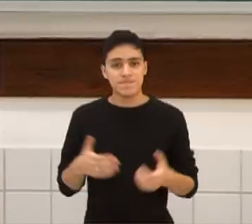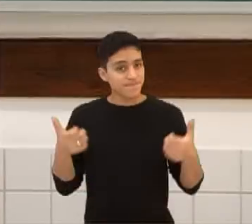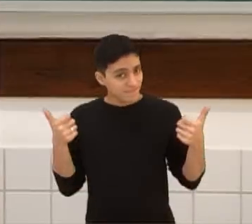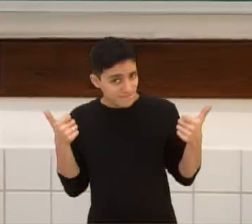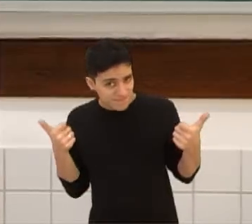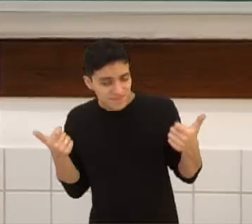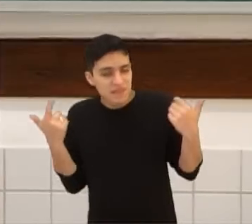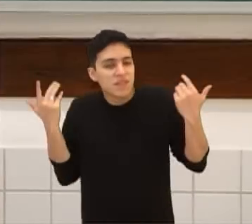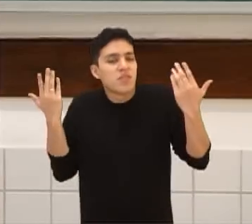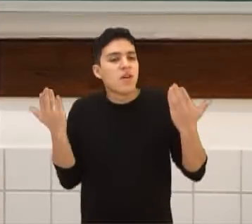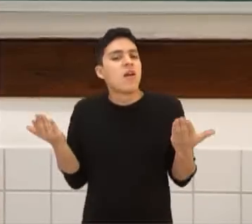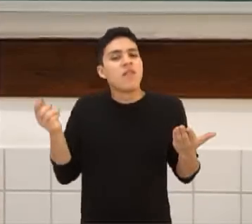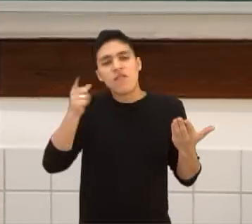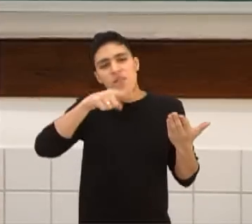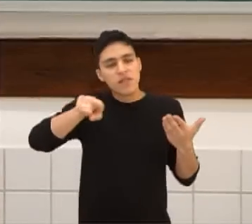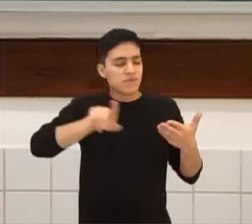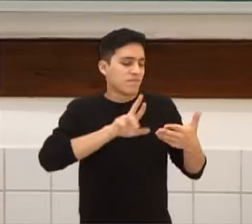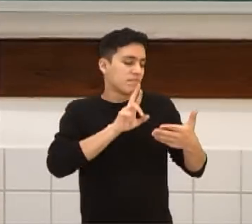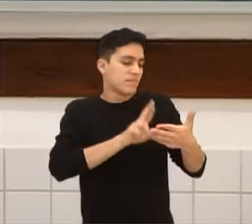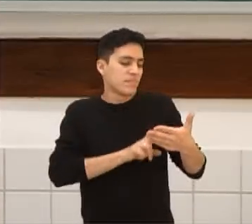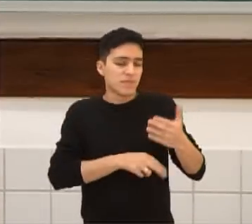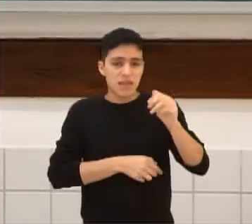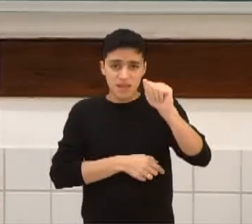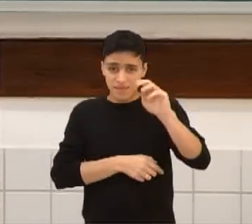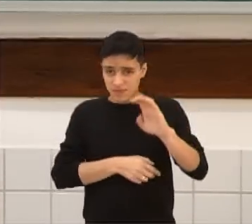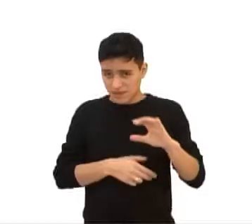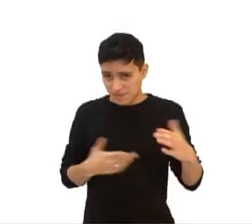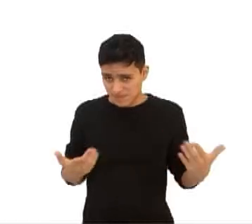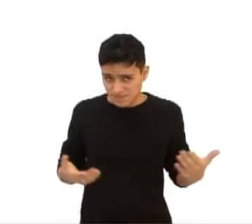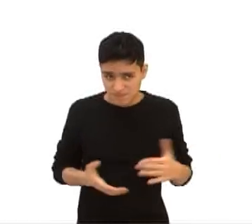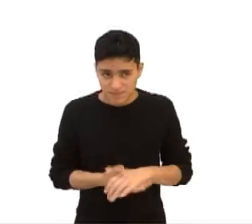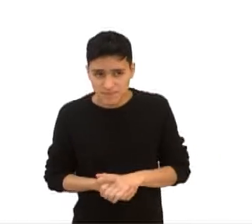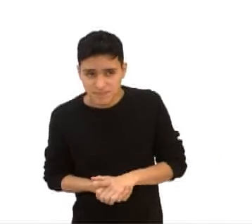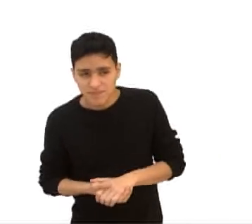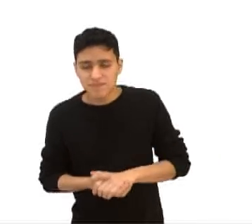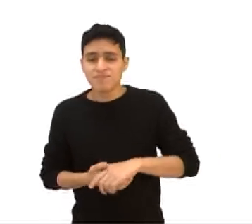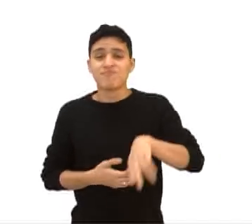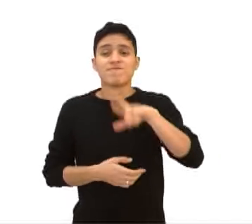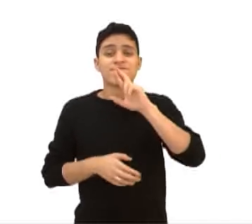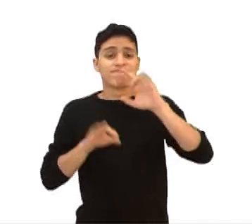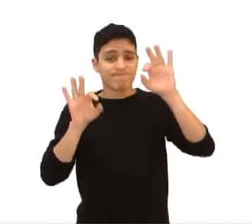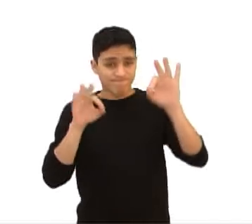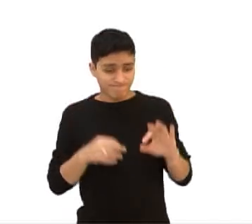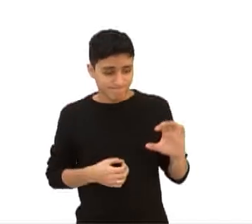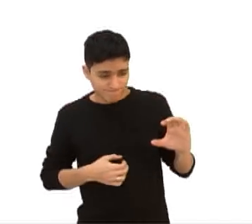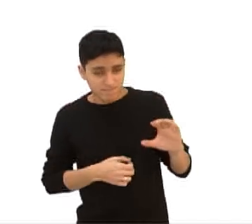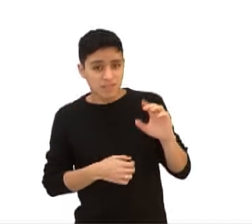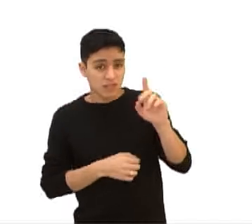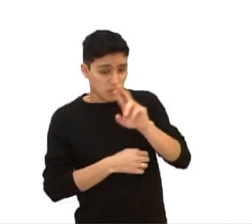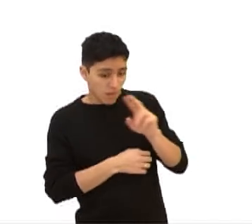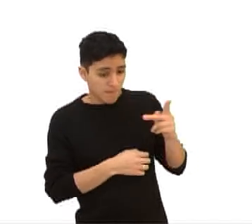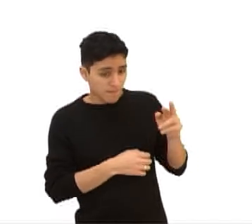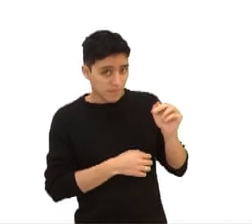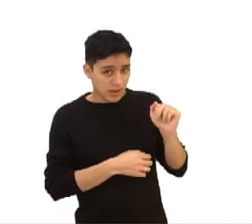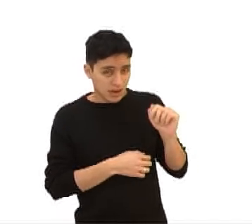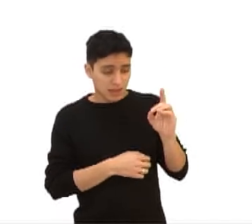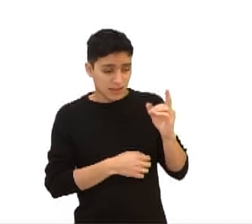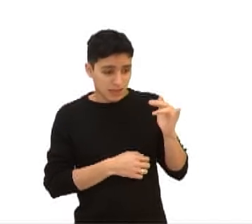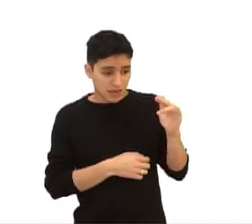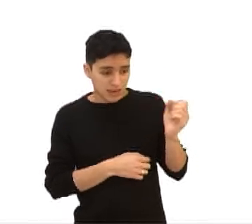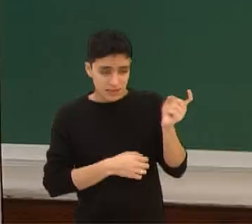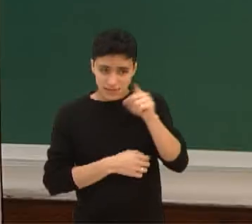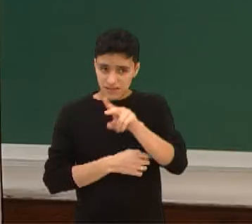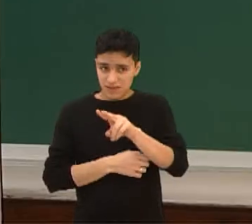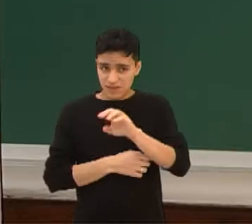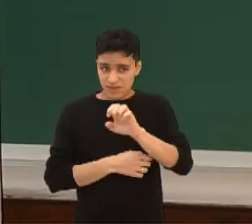Muito bem, qual que você indicou? A, B ou C? A resposta certa na tela para você, letra C, pradarias e velds, que é aquilo que a